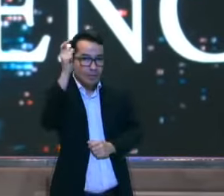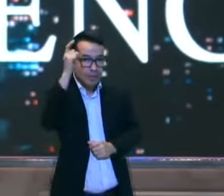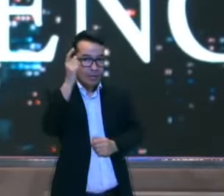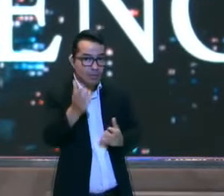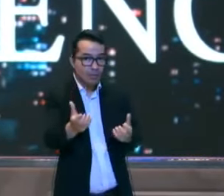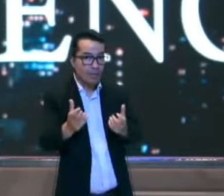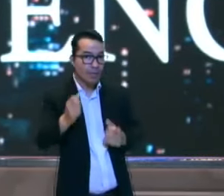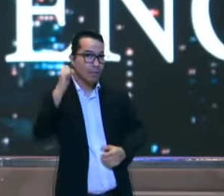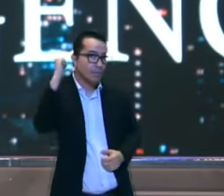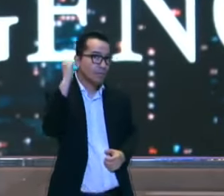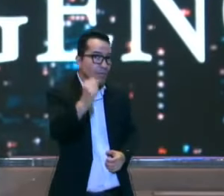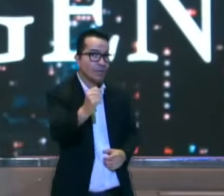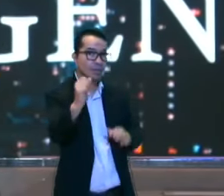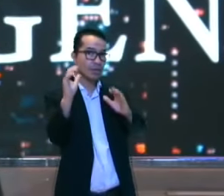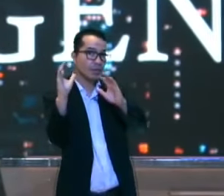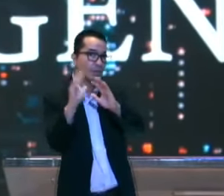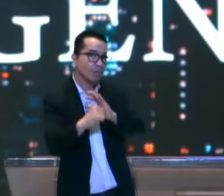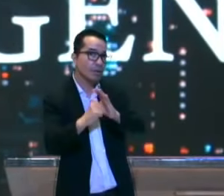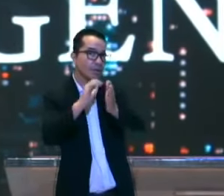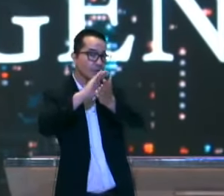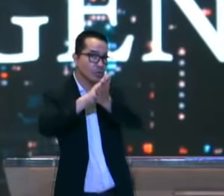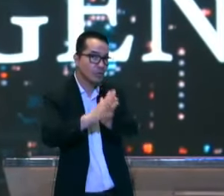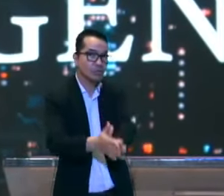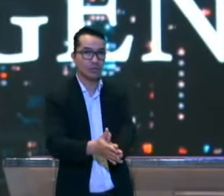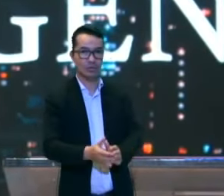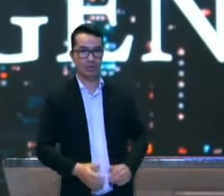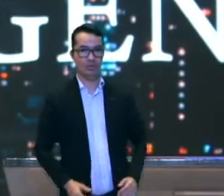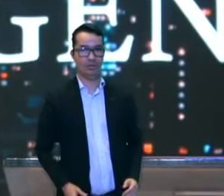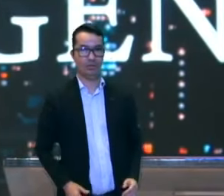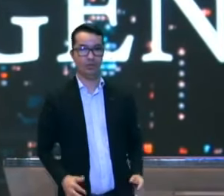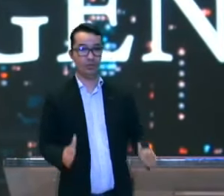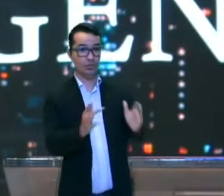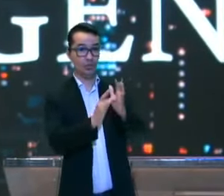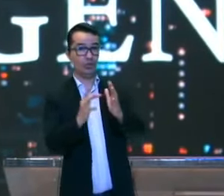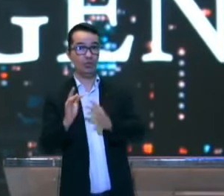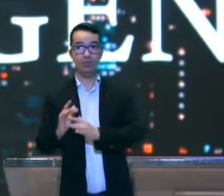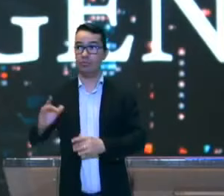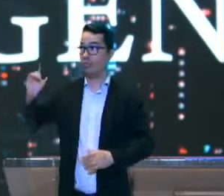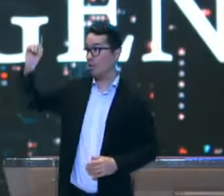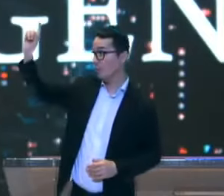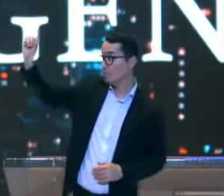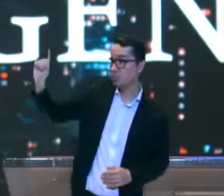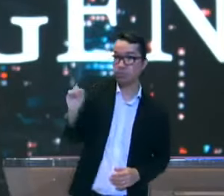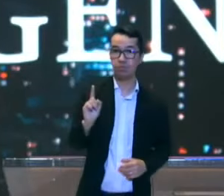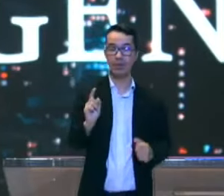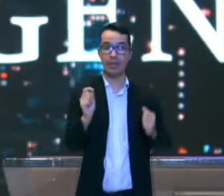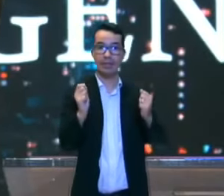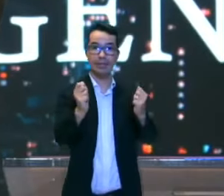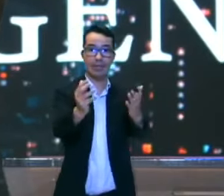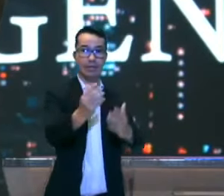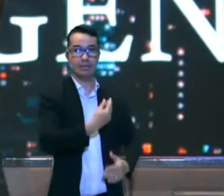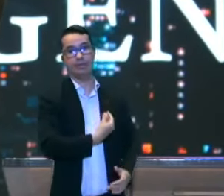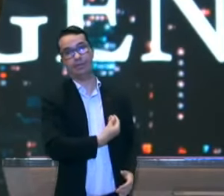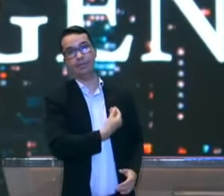destruir. Mas Jesus veio para nos dar vida e vida plena, abundante.